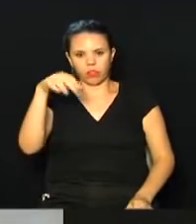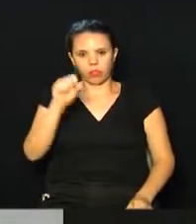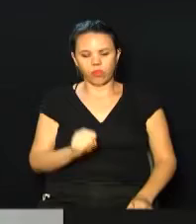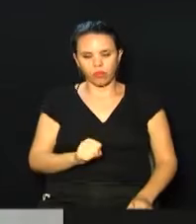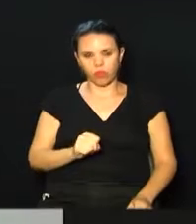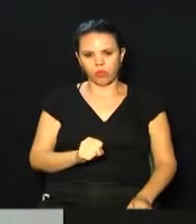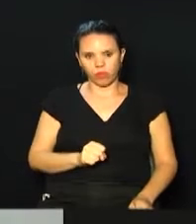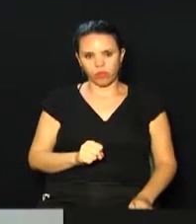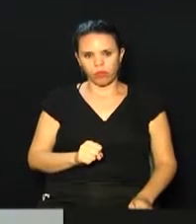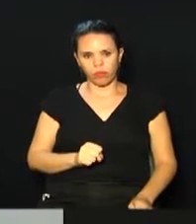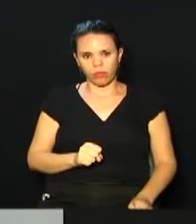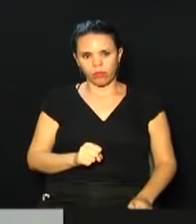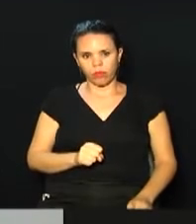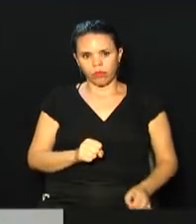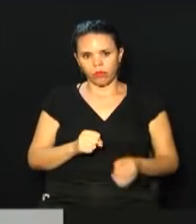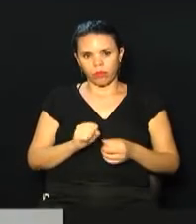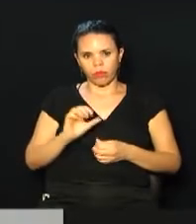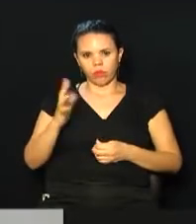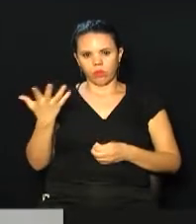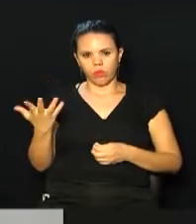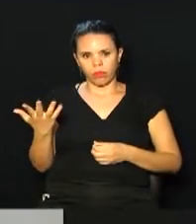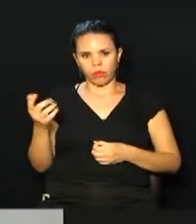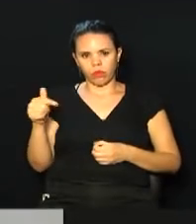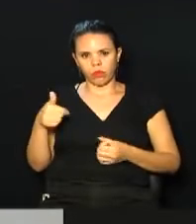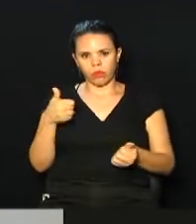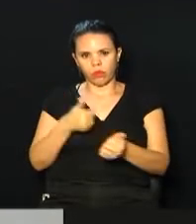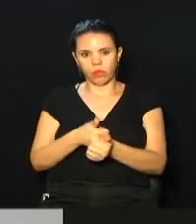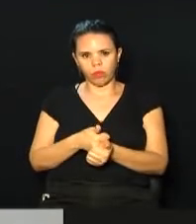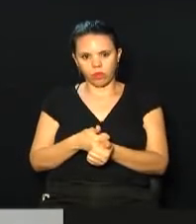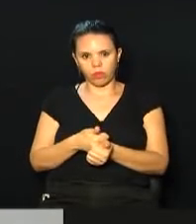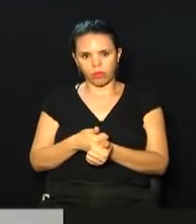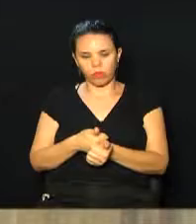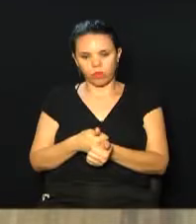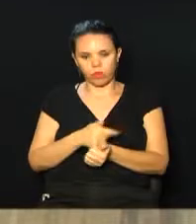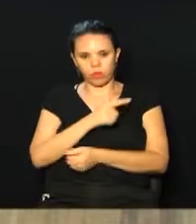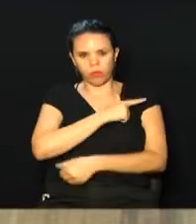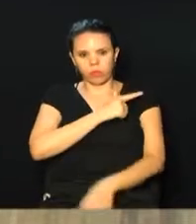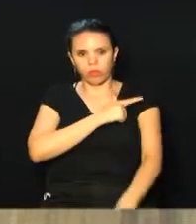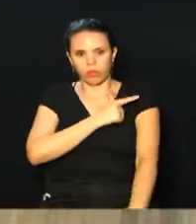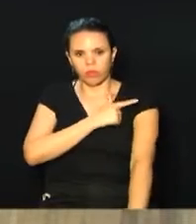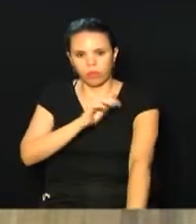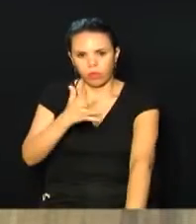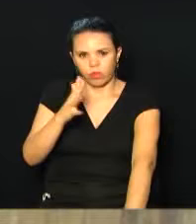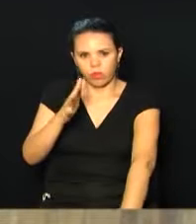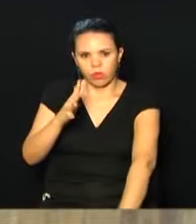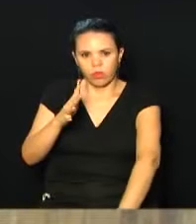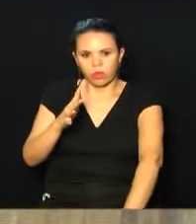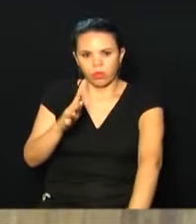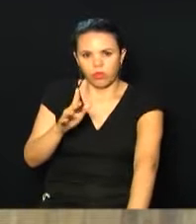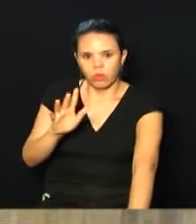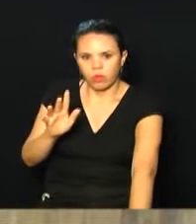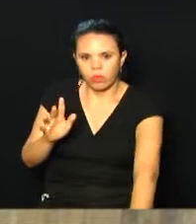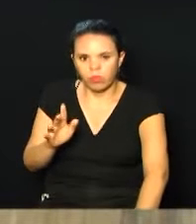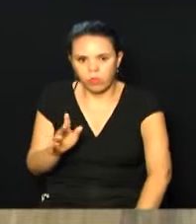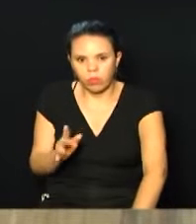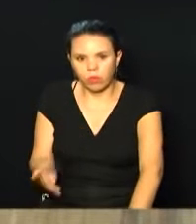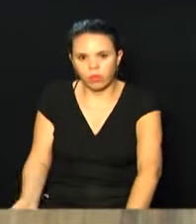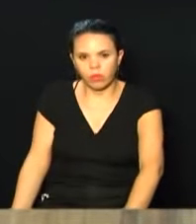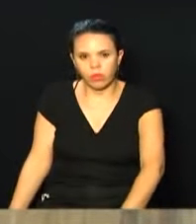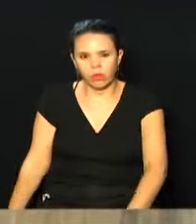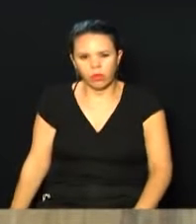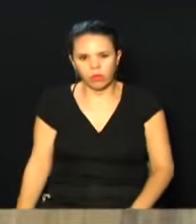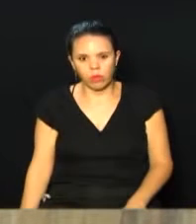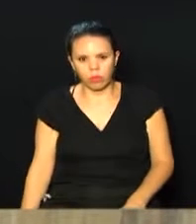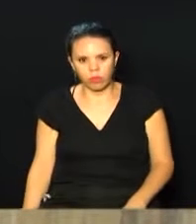Princesa do Oeste. Que acontece mais aqui próximo ao estádio do Guarani, mais ou menos por ali, que geralmente o